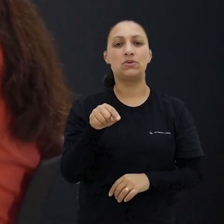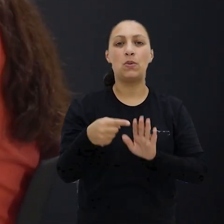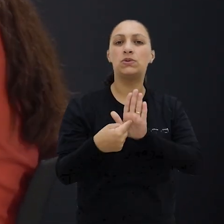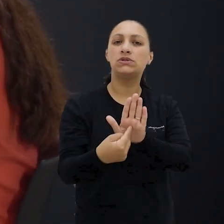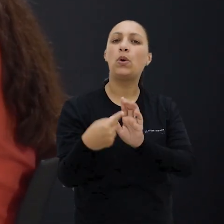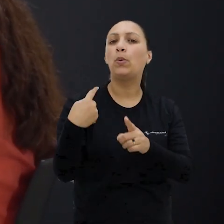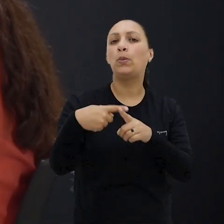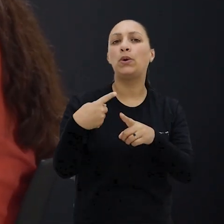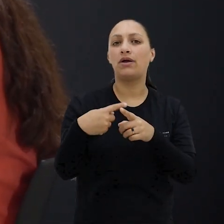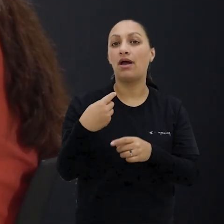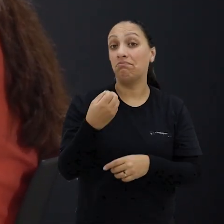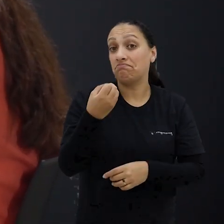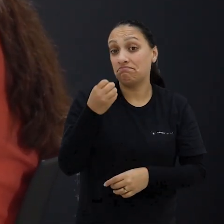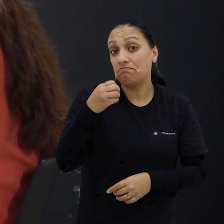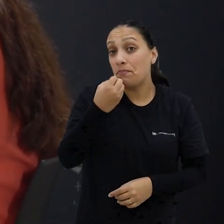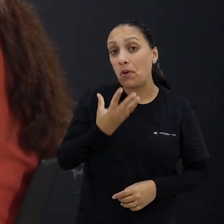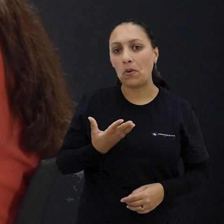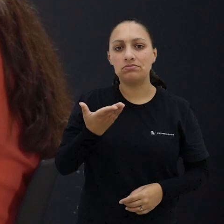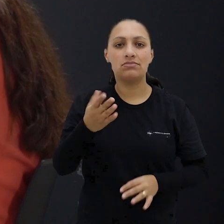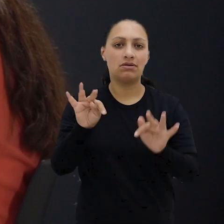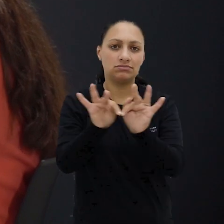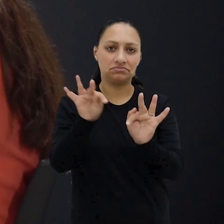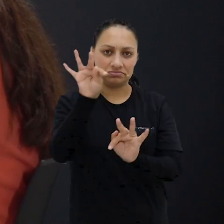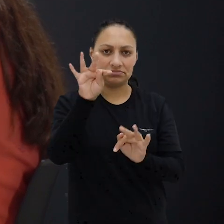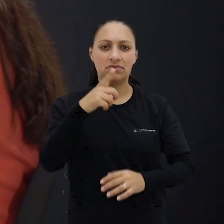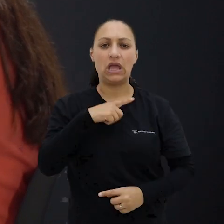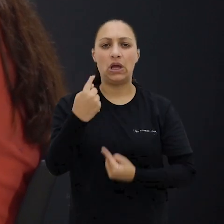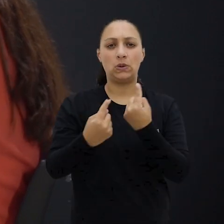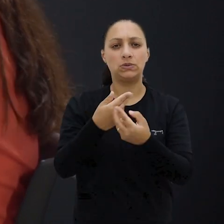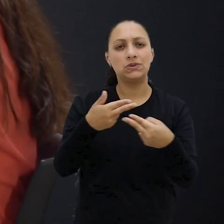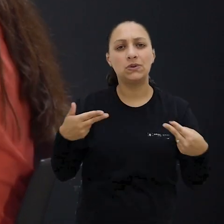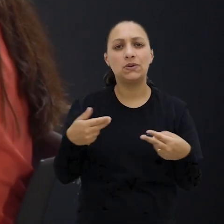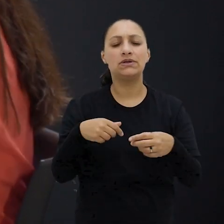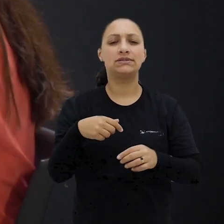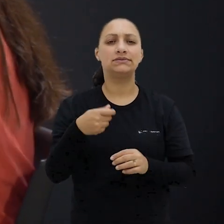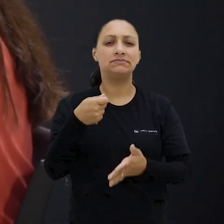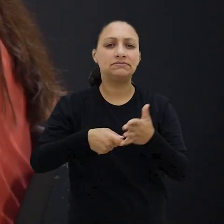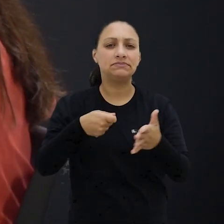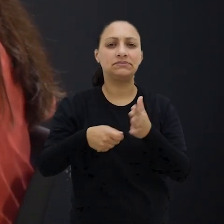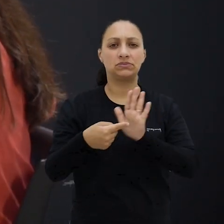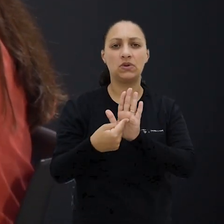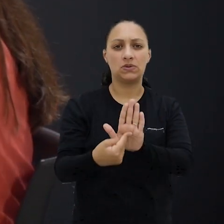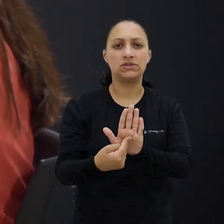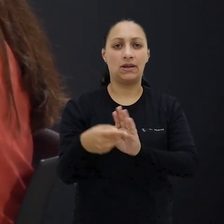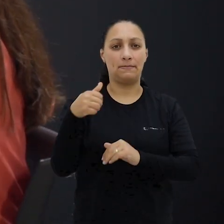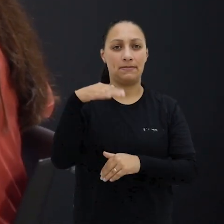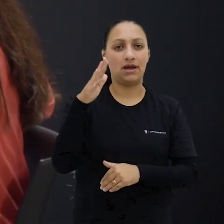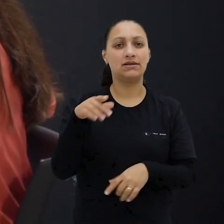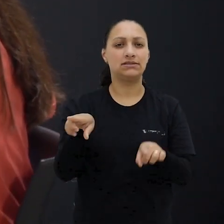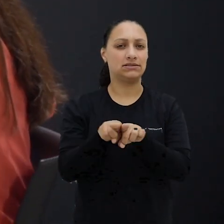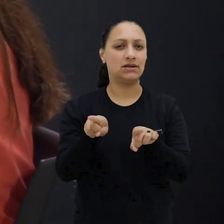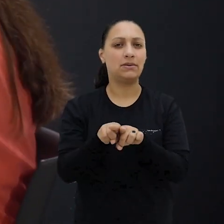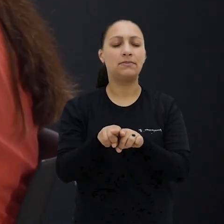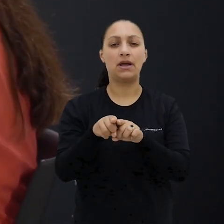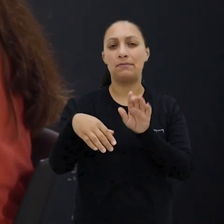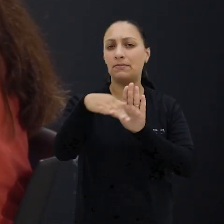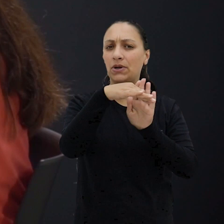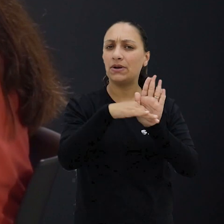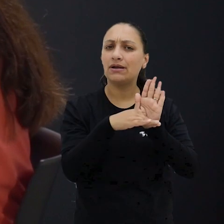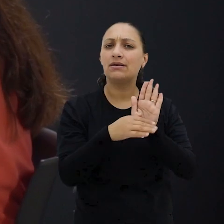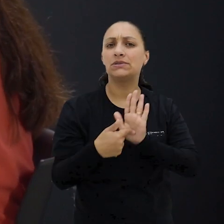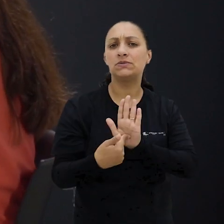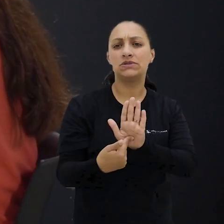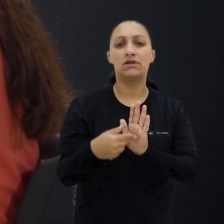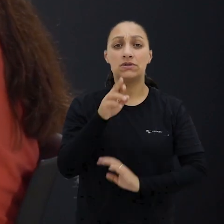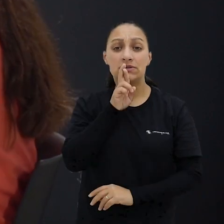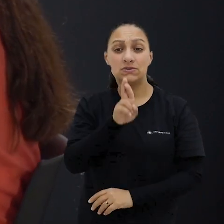estar no Fevale Tech Park. Então, tem algumas coisas que a gente está tentando se mostrar mais também, né, mostrar mais os nossos programas,